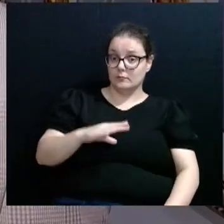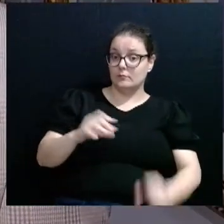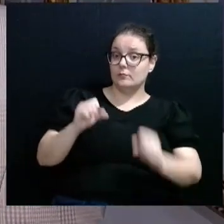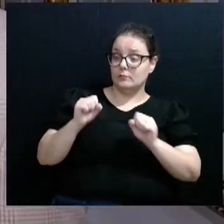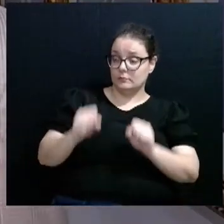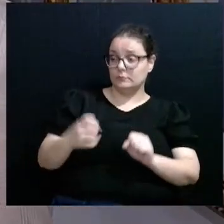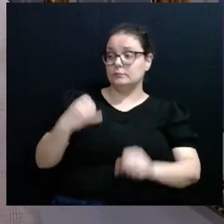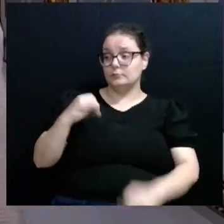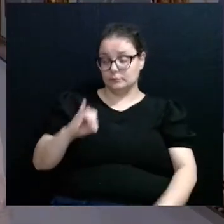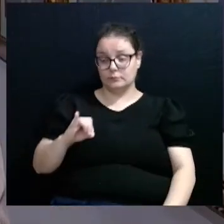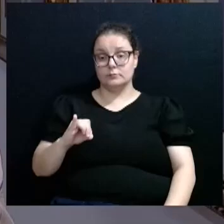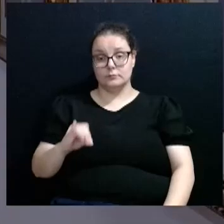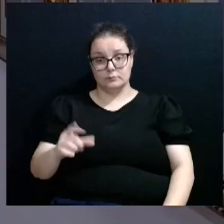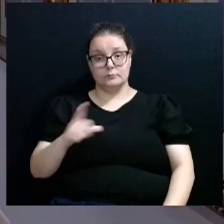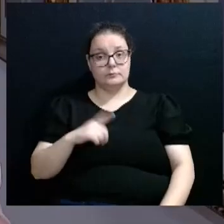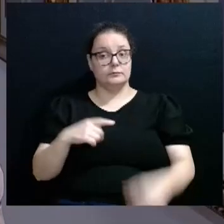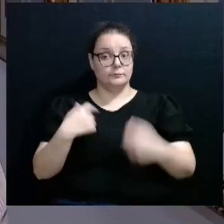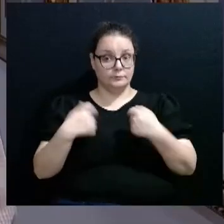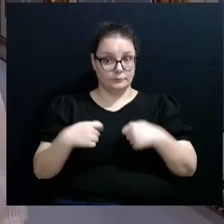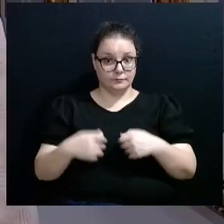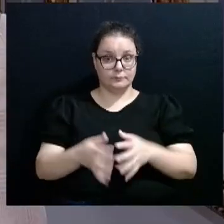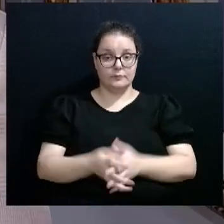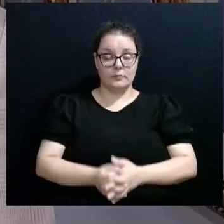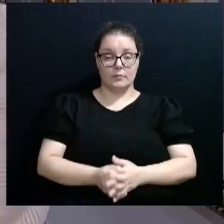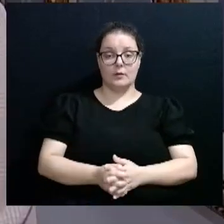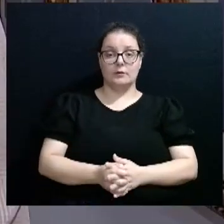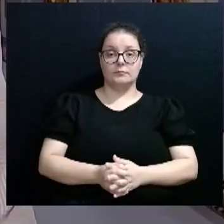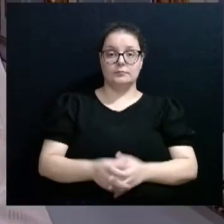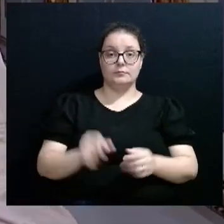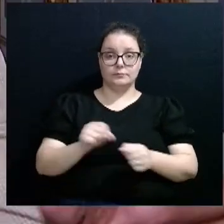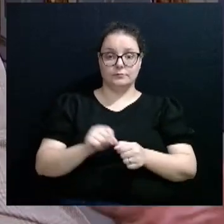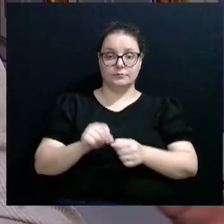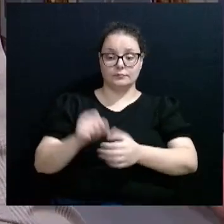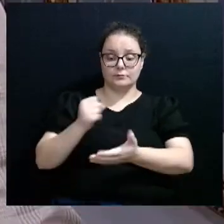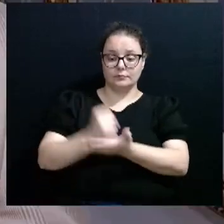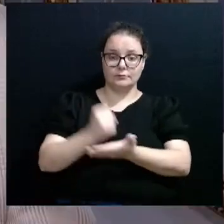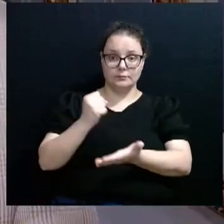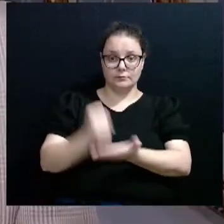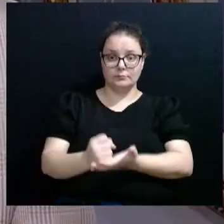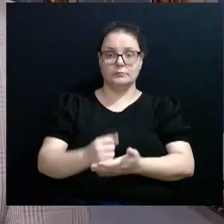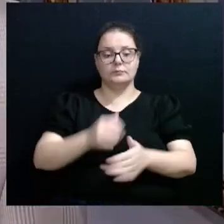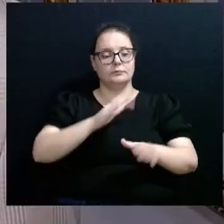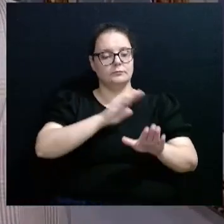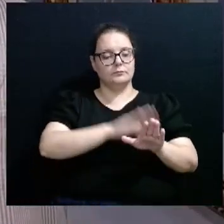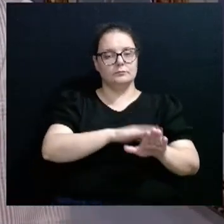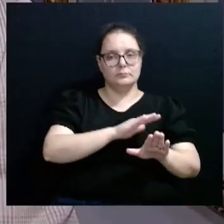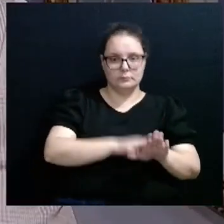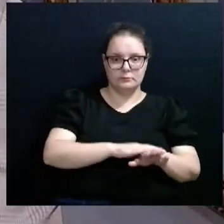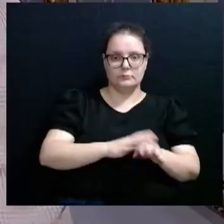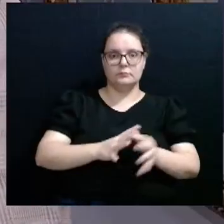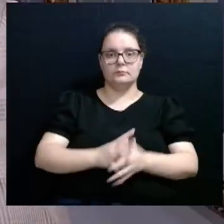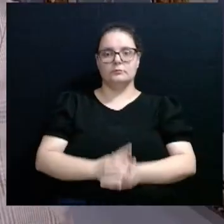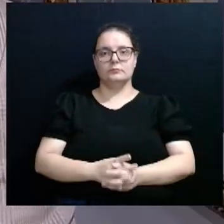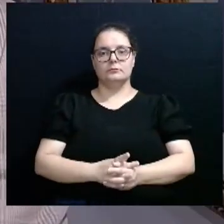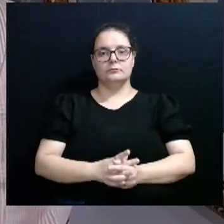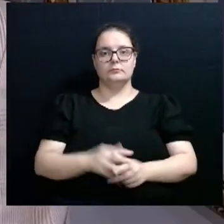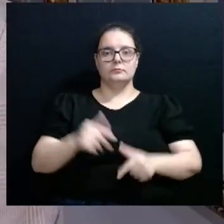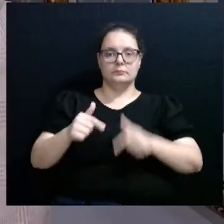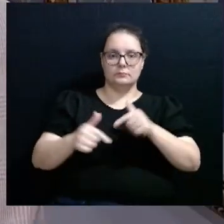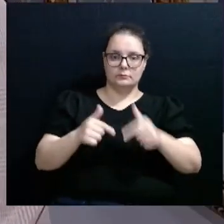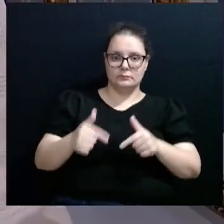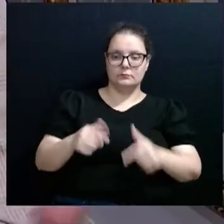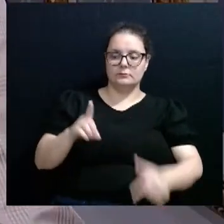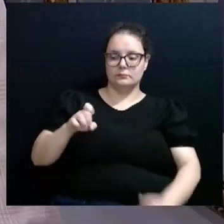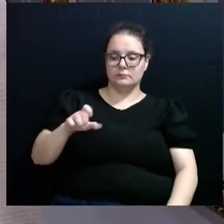essa necessidade, fazer a contratação para uma ação, para um trabalho delegado, né, por isso que é